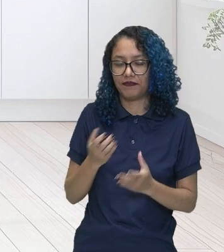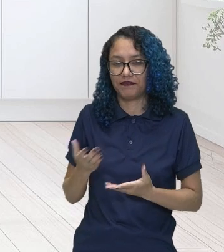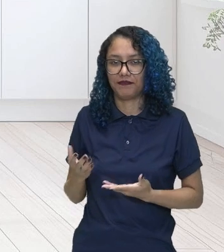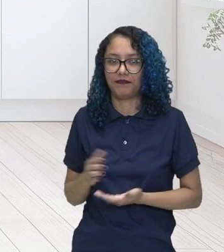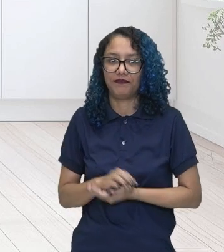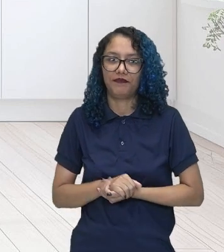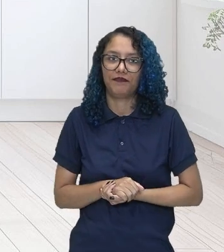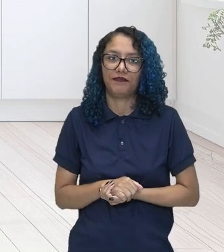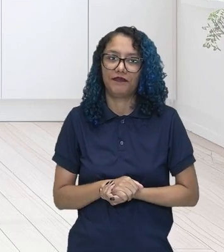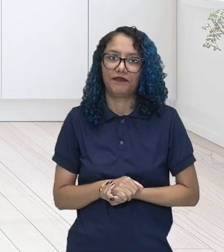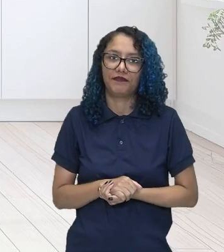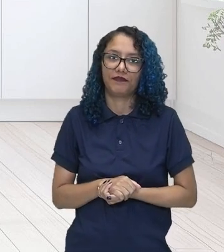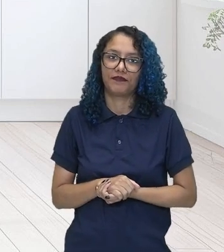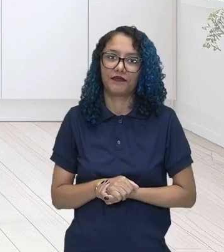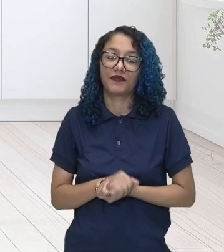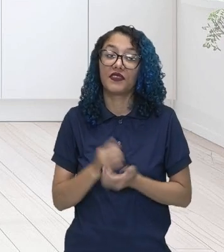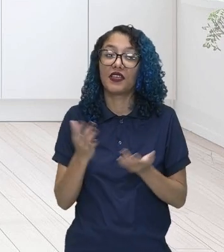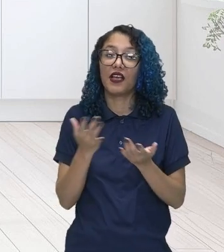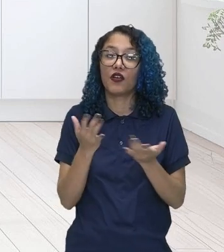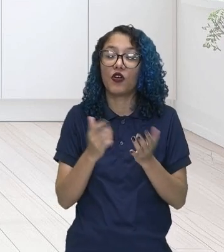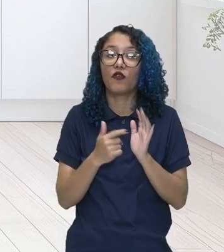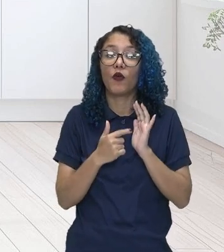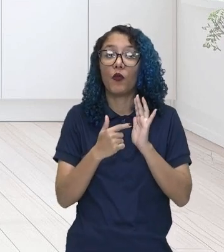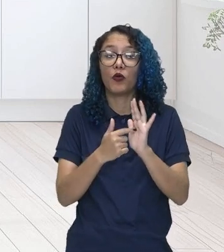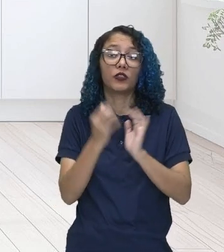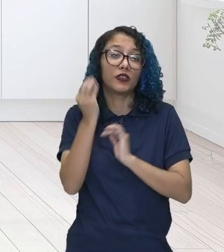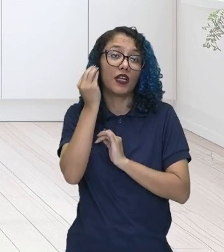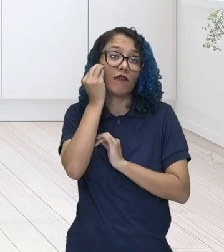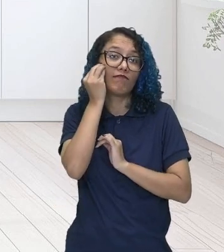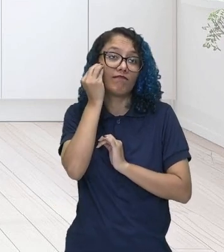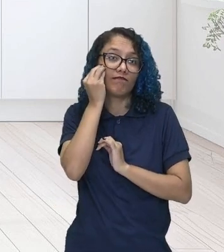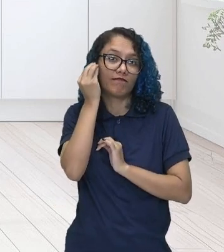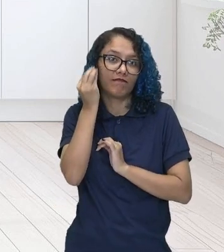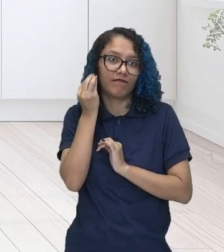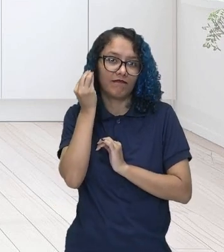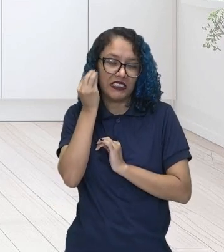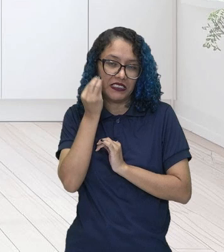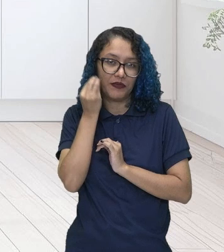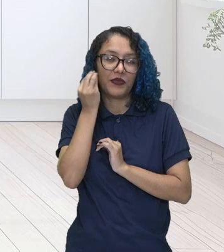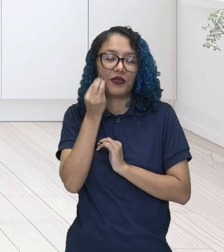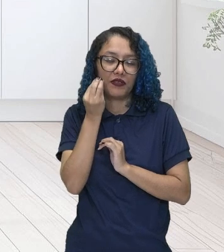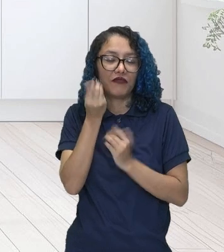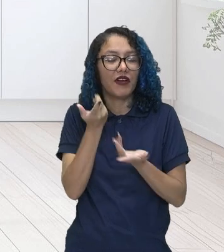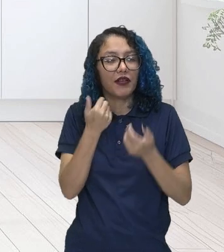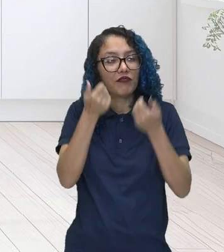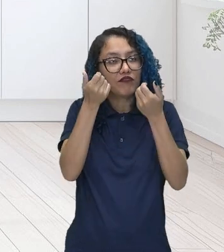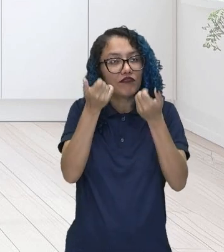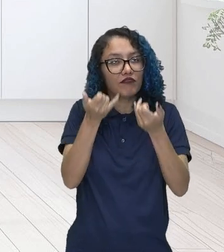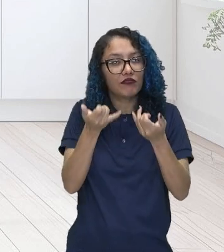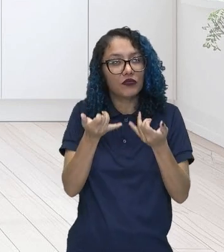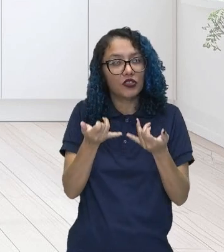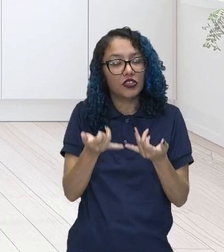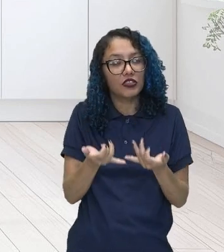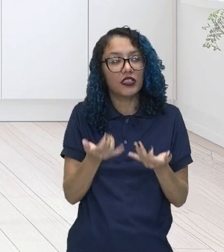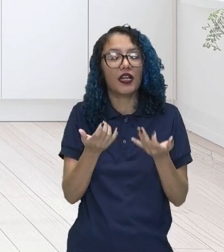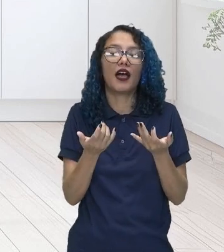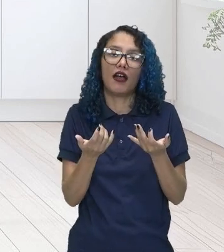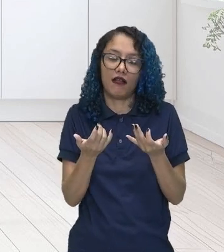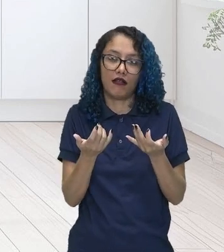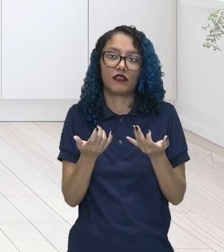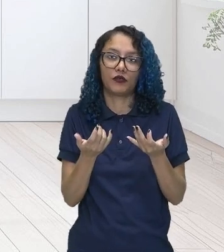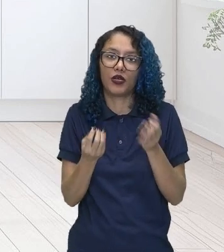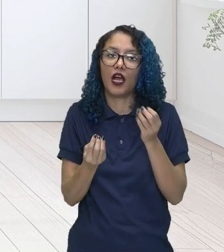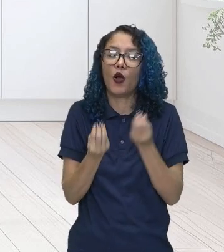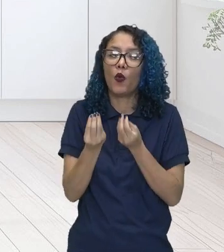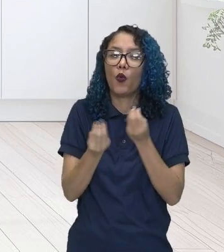a gente agora vai assistir um experimento que também vai ilustrar, né, essa lei,